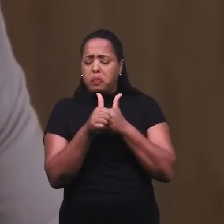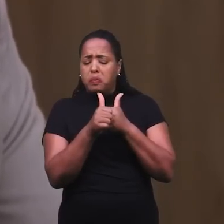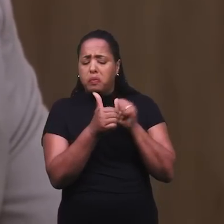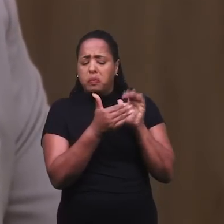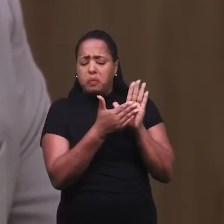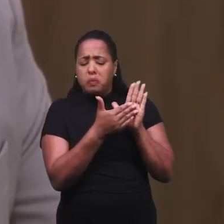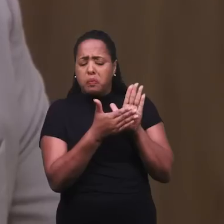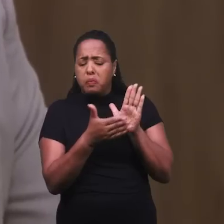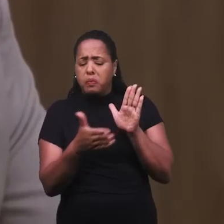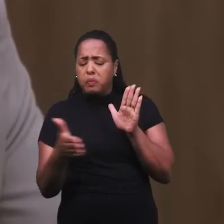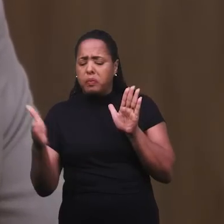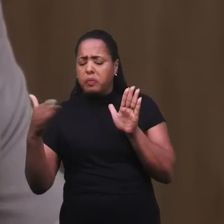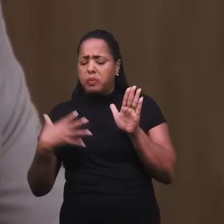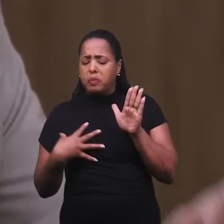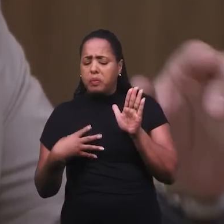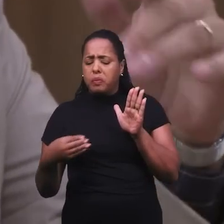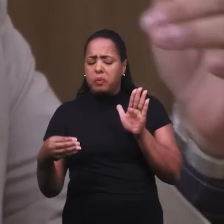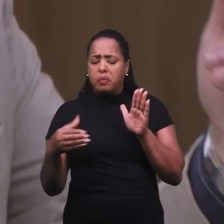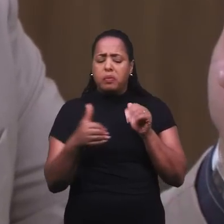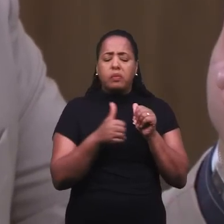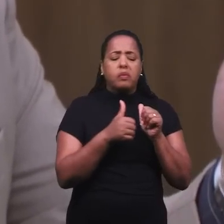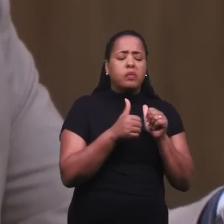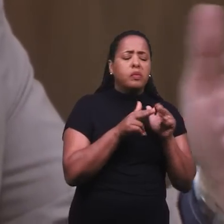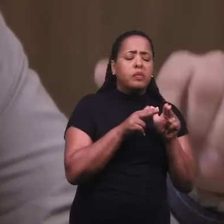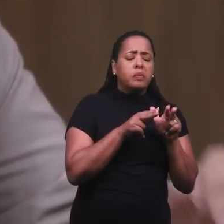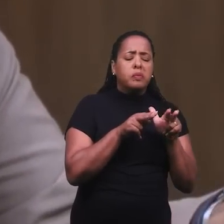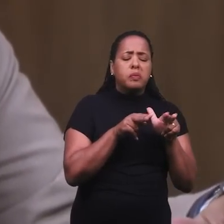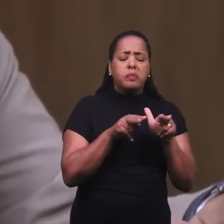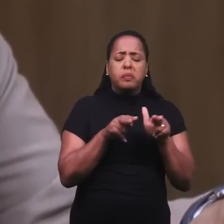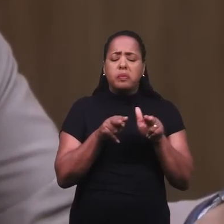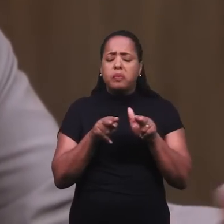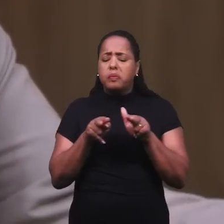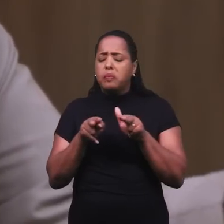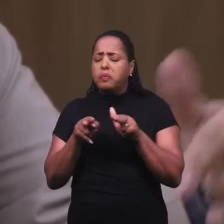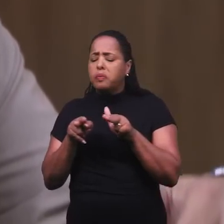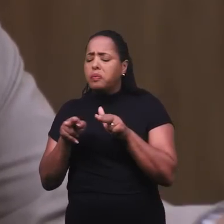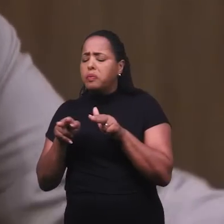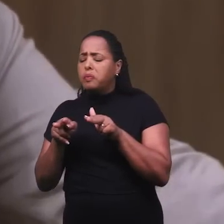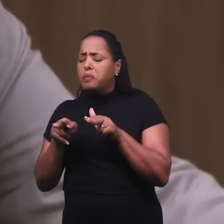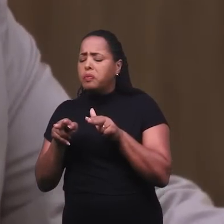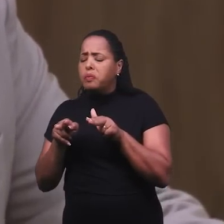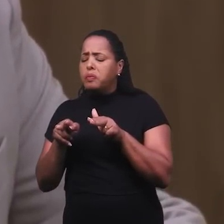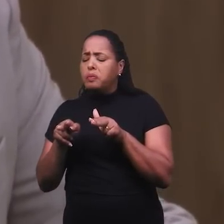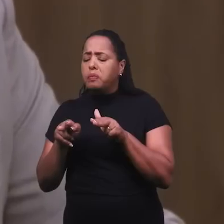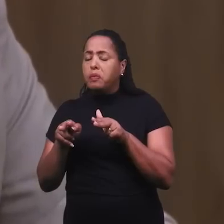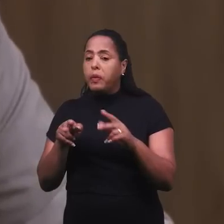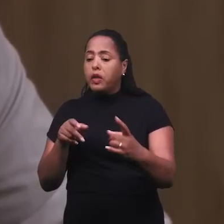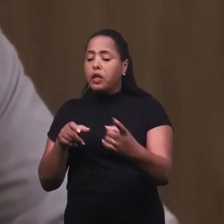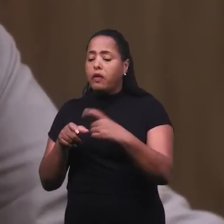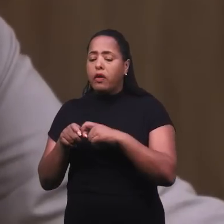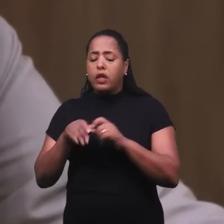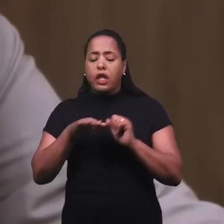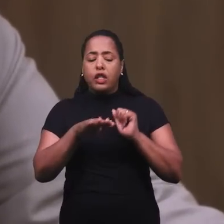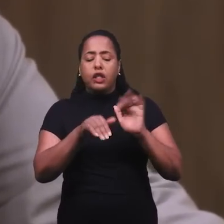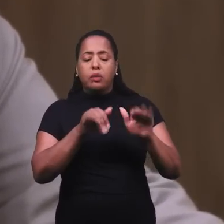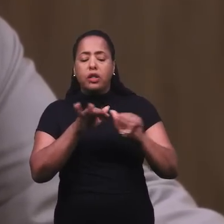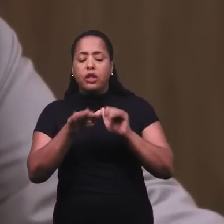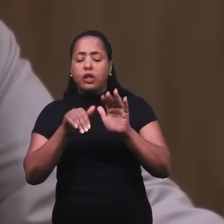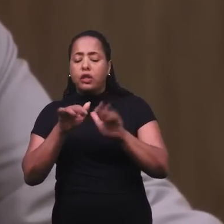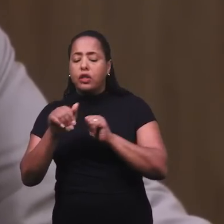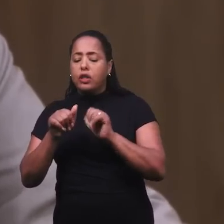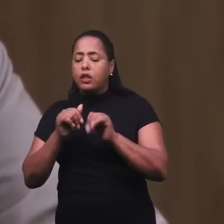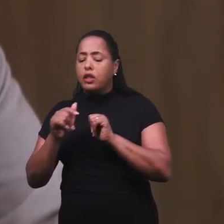ali, a trajetória dos seus filhos. Ó, eles estão lá, eu vou esperar. Quando eles voltavam, ele chamava cada um deles, vamos